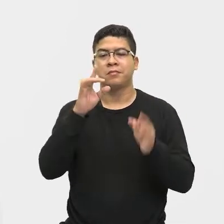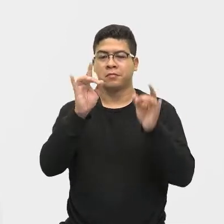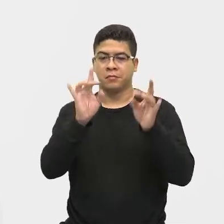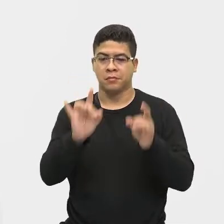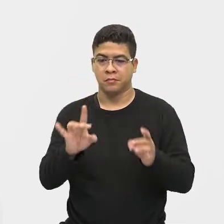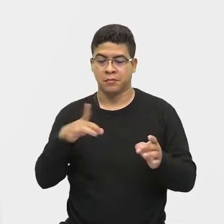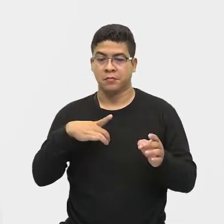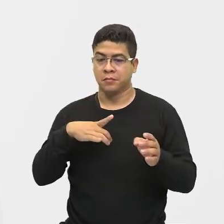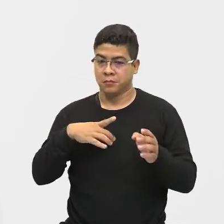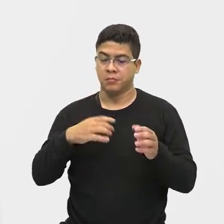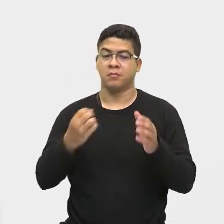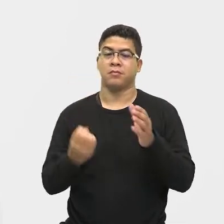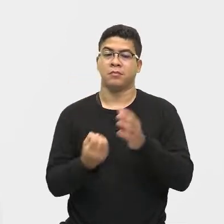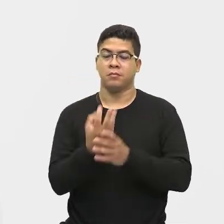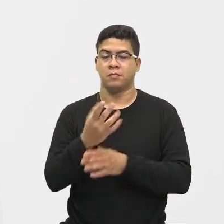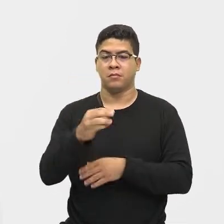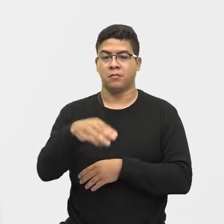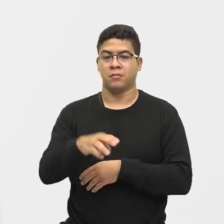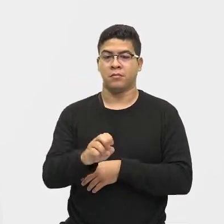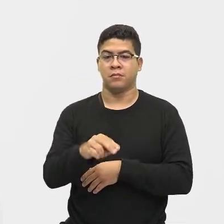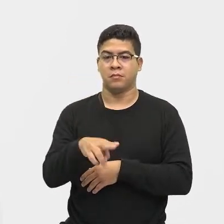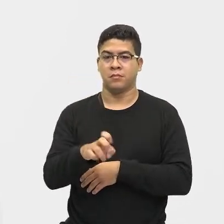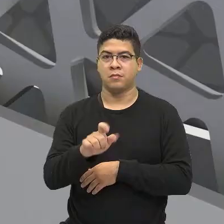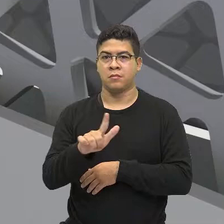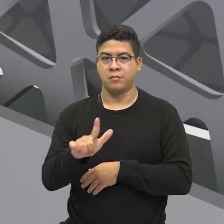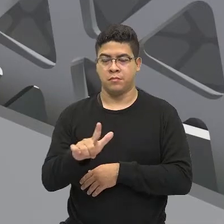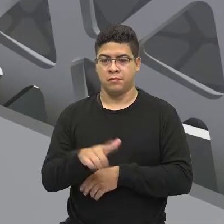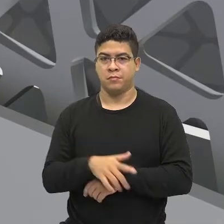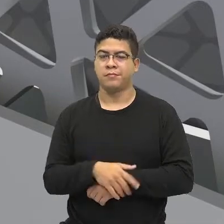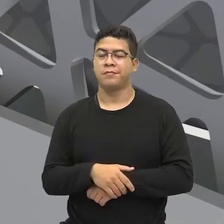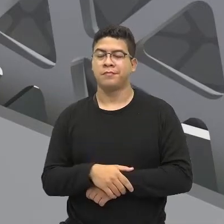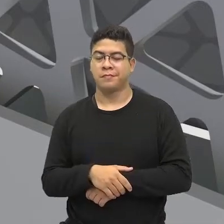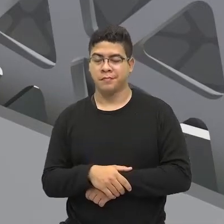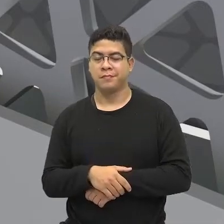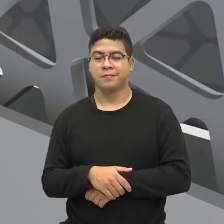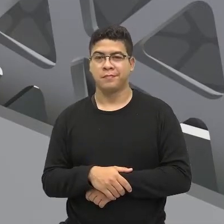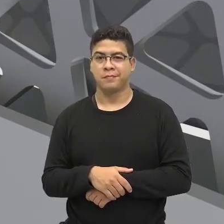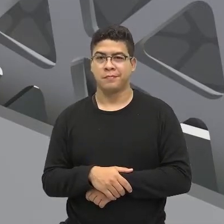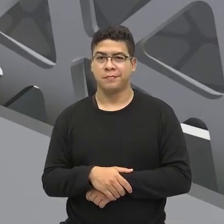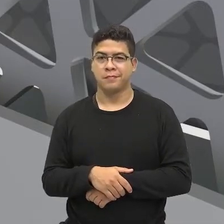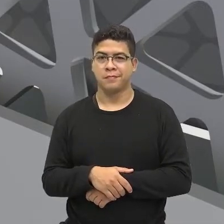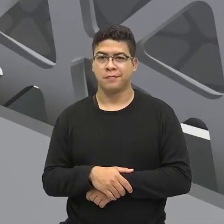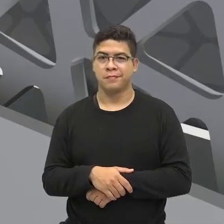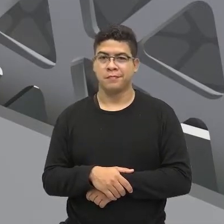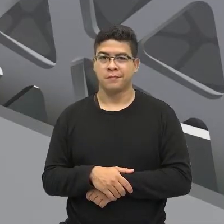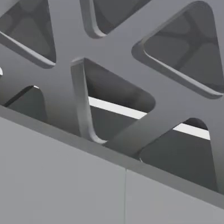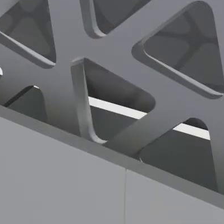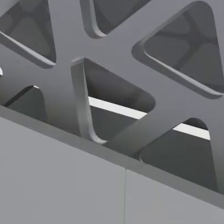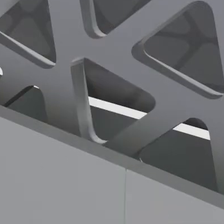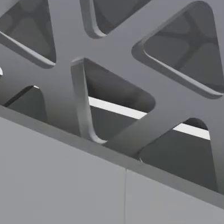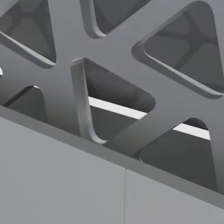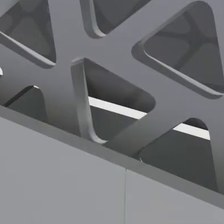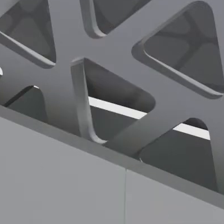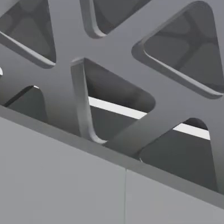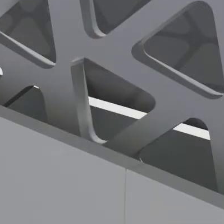à produção literária de Manuel Bandeira. Então, vamos à nossa aula.